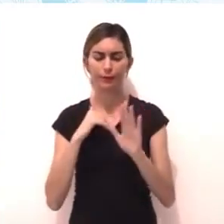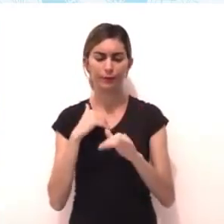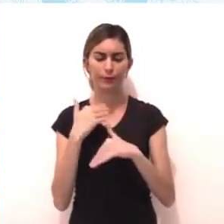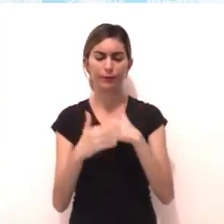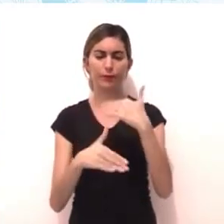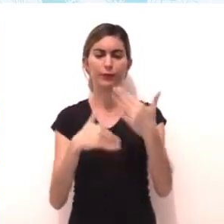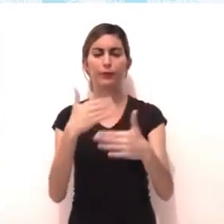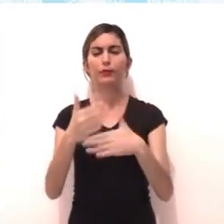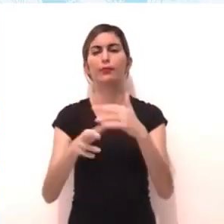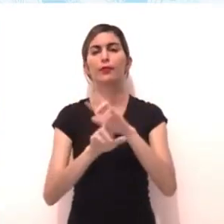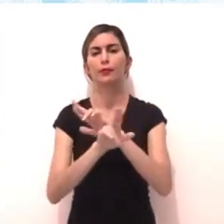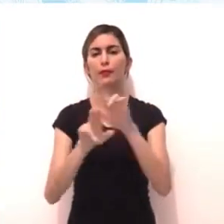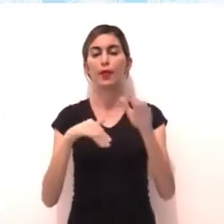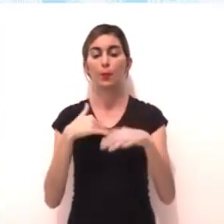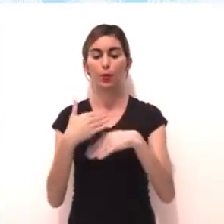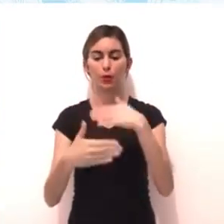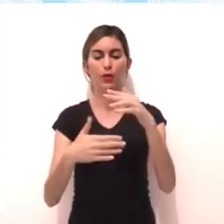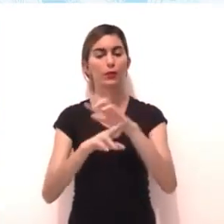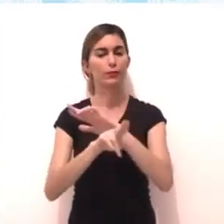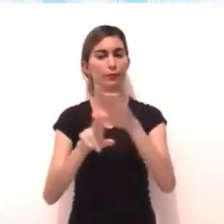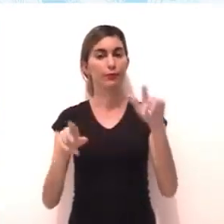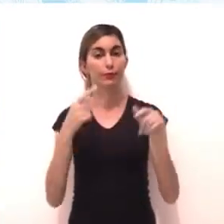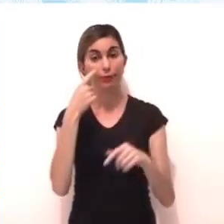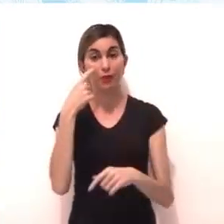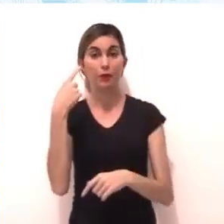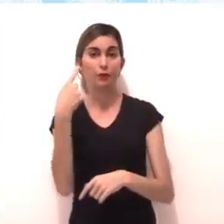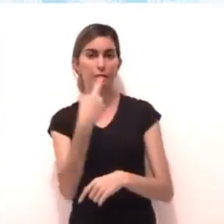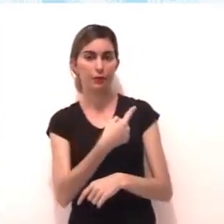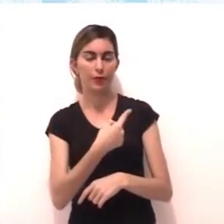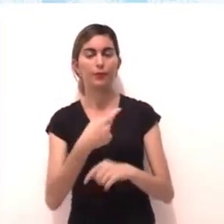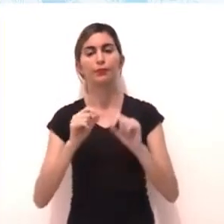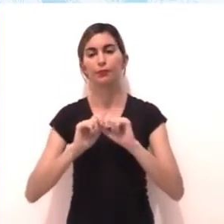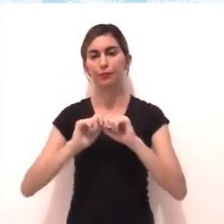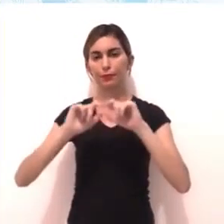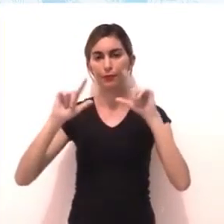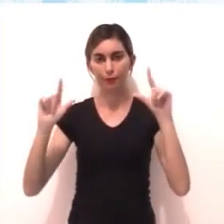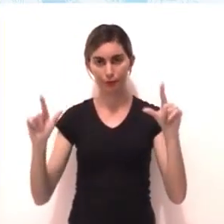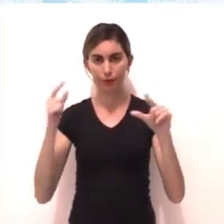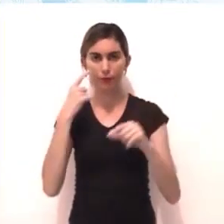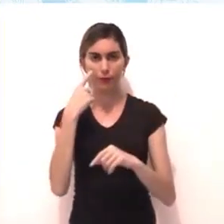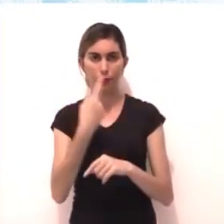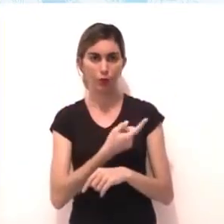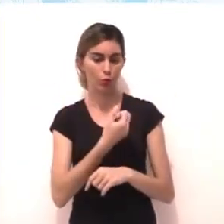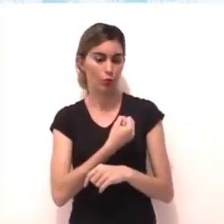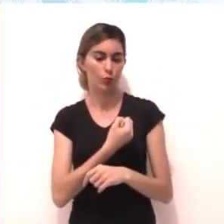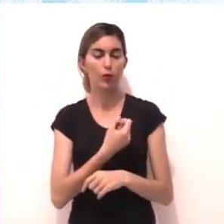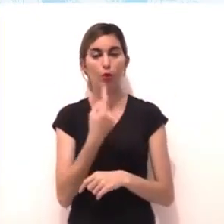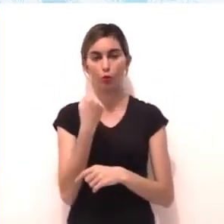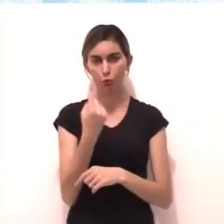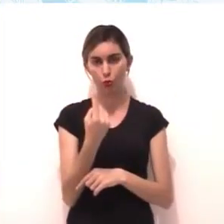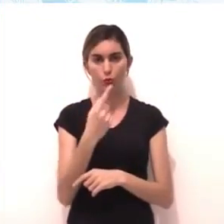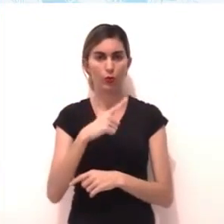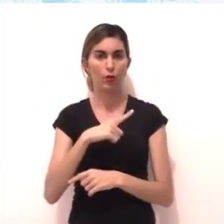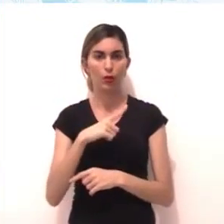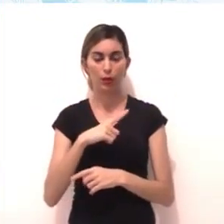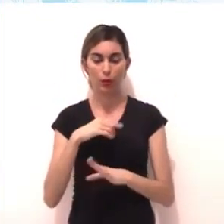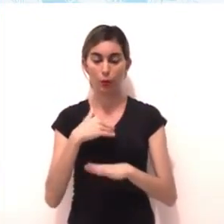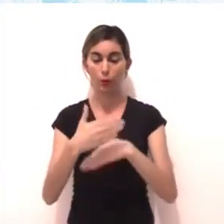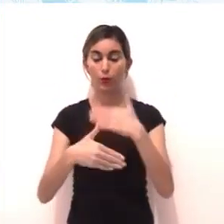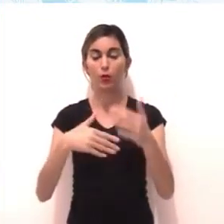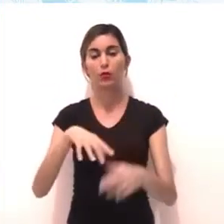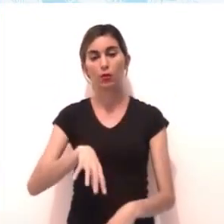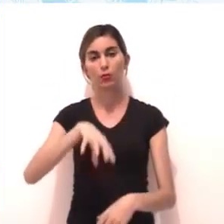etapas, diversos processos. Vamos ver aí na imagem, no número 1, nós temos o processo